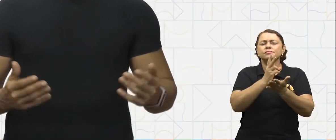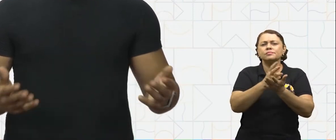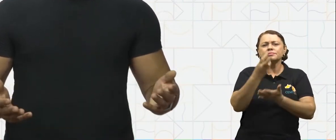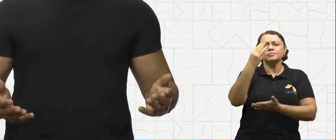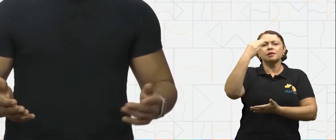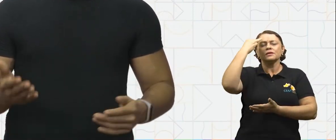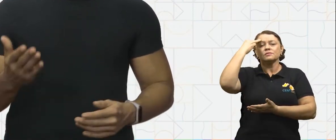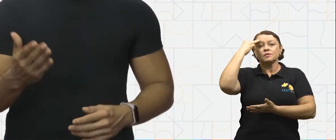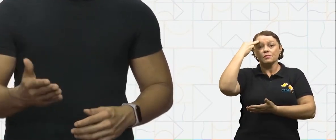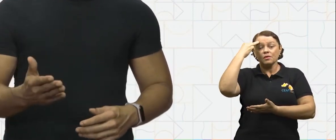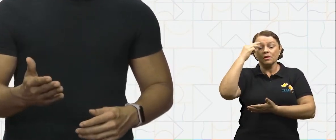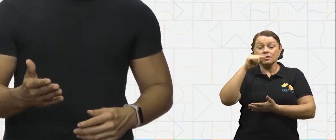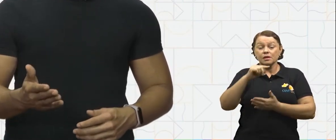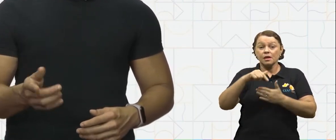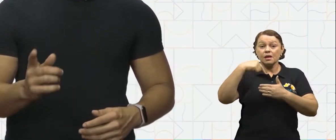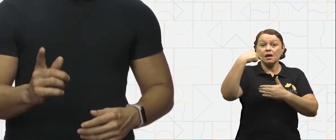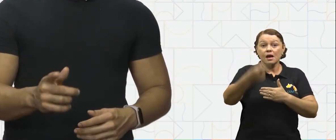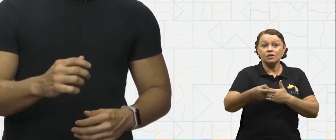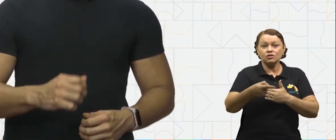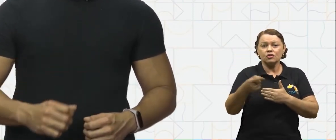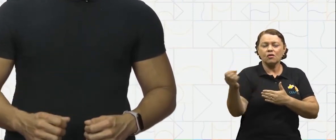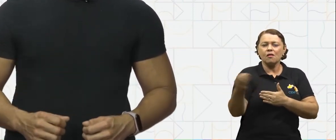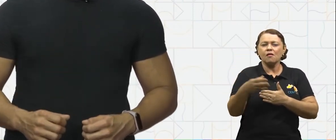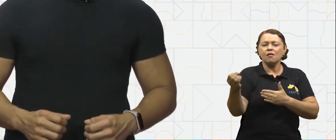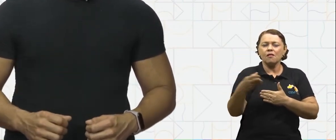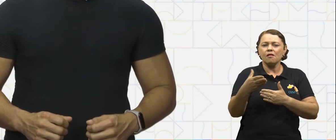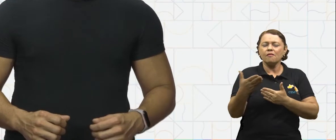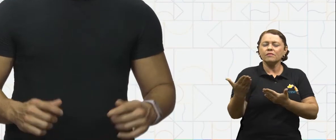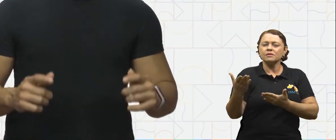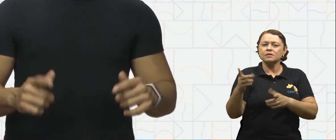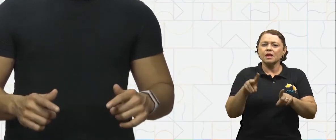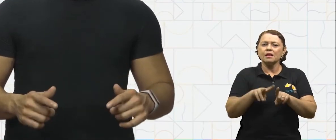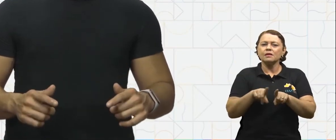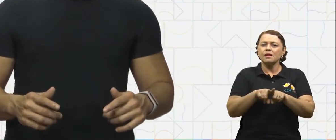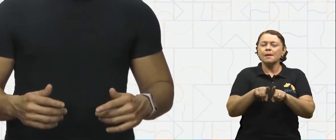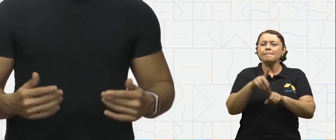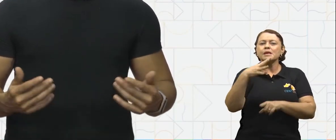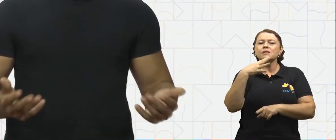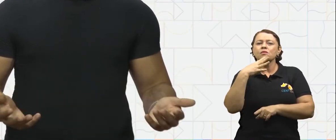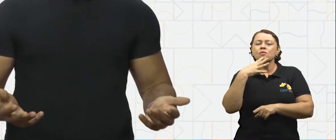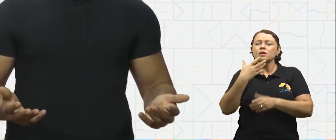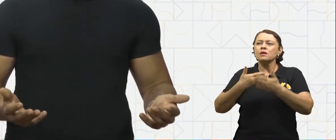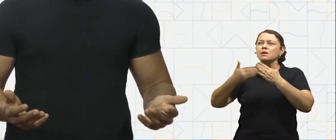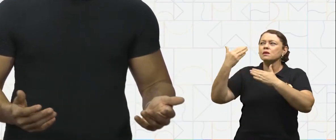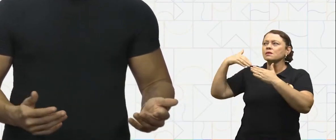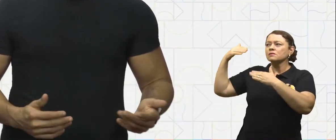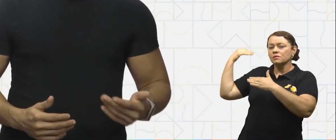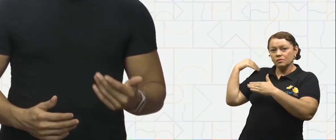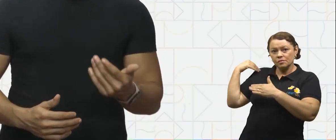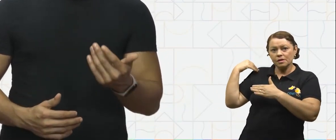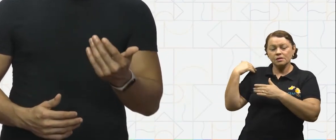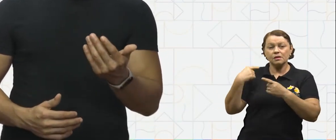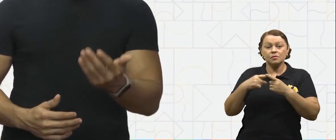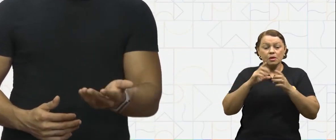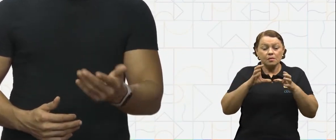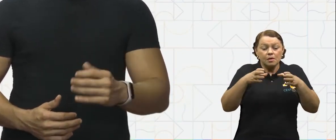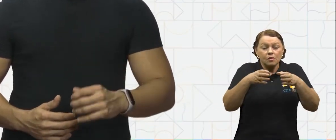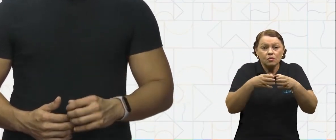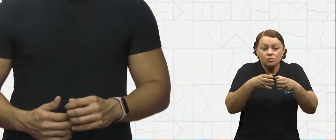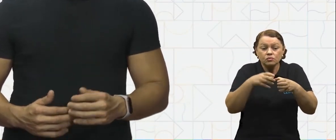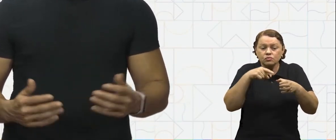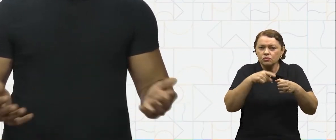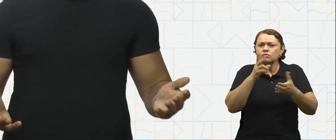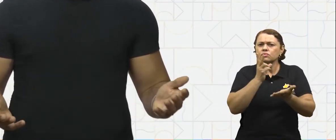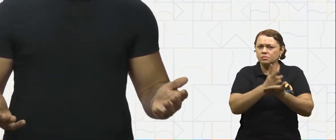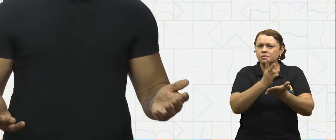e garantir que as novas gerações conheçam o passado. Ainda hoje, para muitos grupos, a oralidade é a única